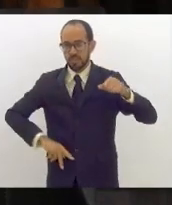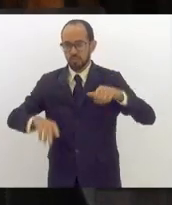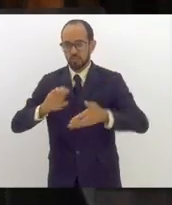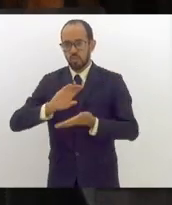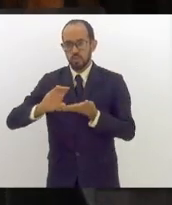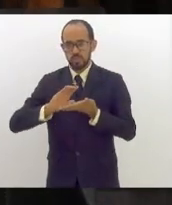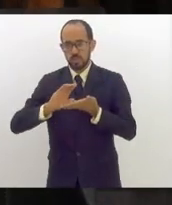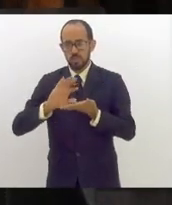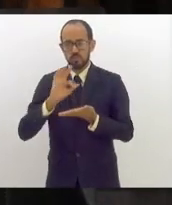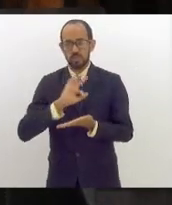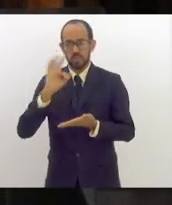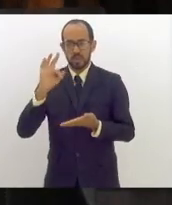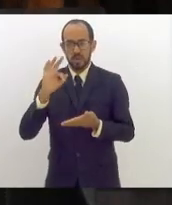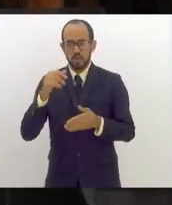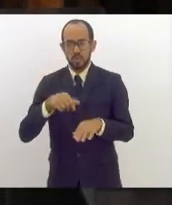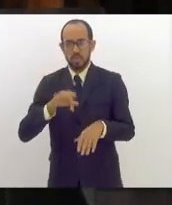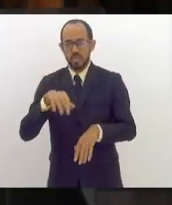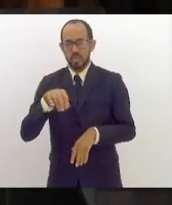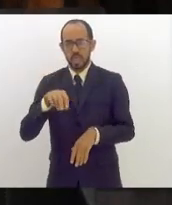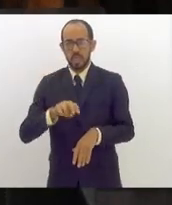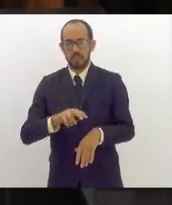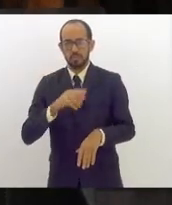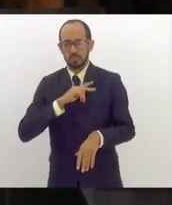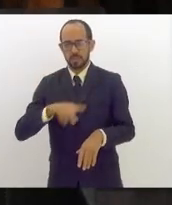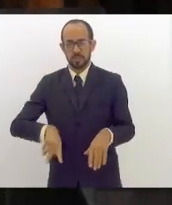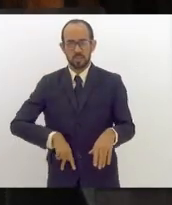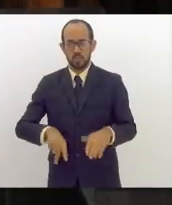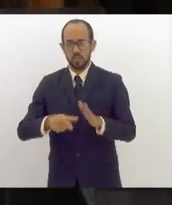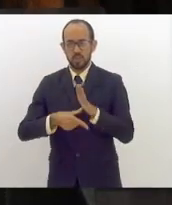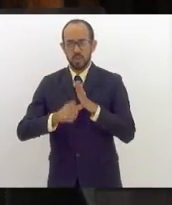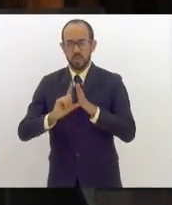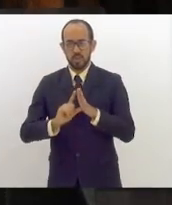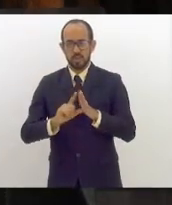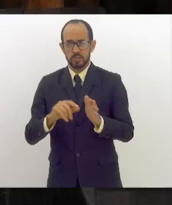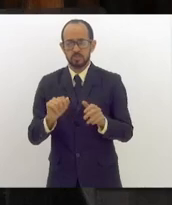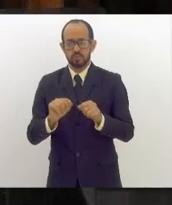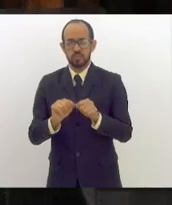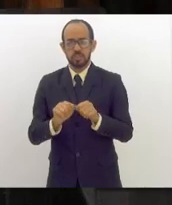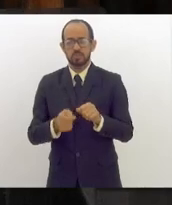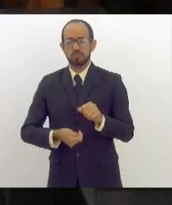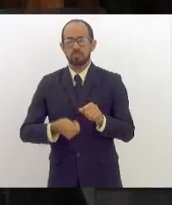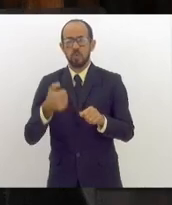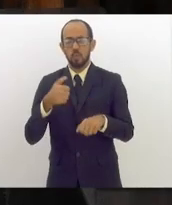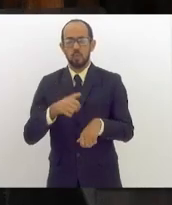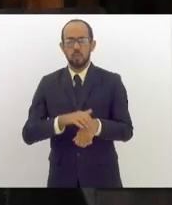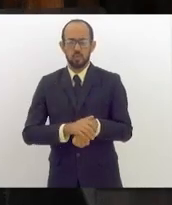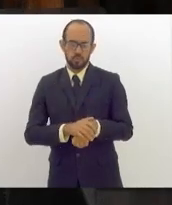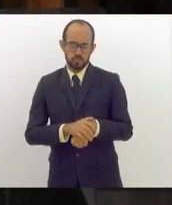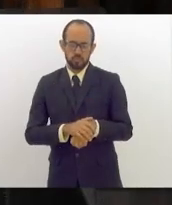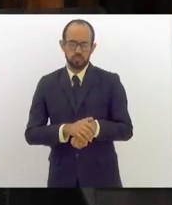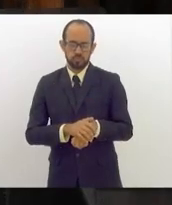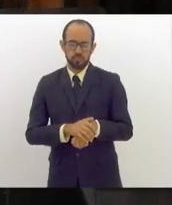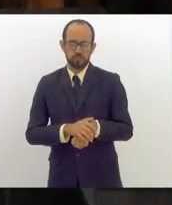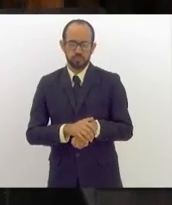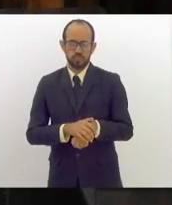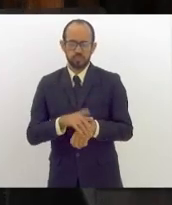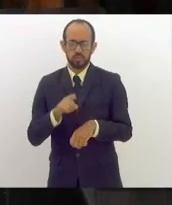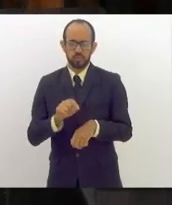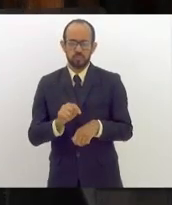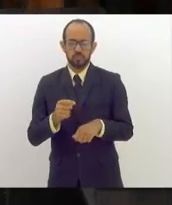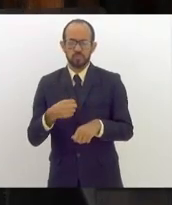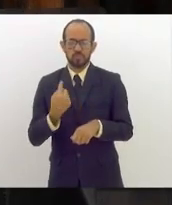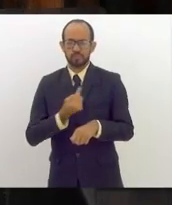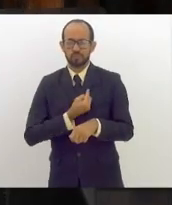quem presidiu antes o Conselho Federal de Beto Simonetti fez pouca coisa que foi o nosso grande